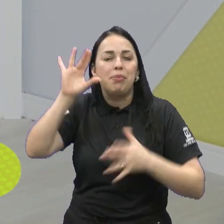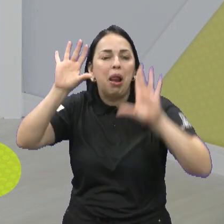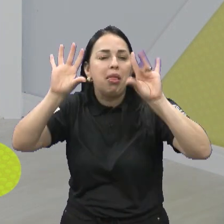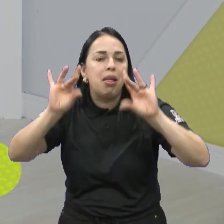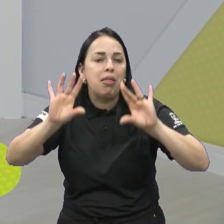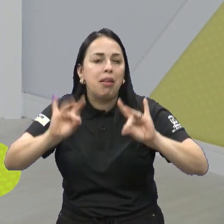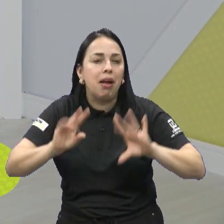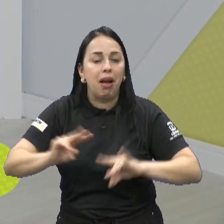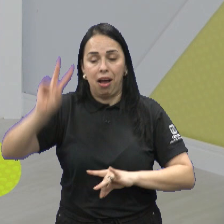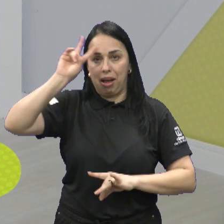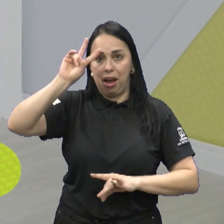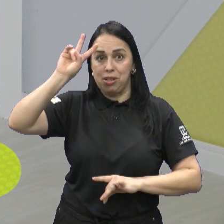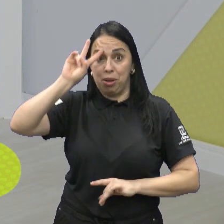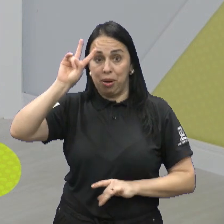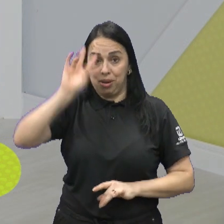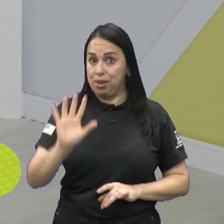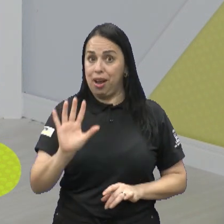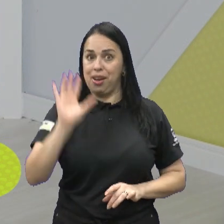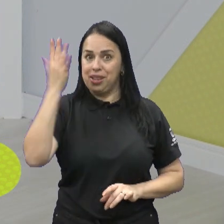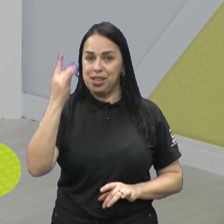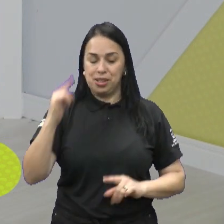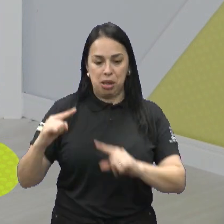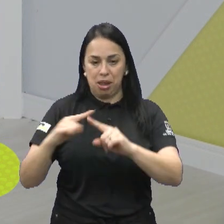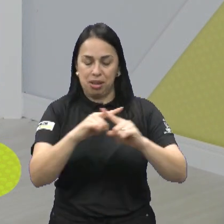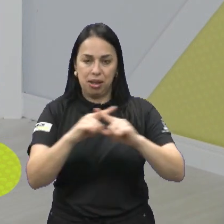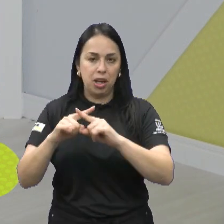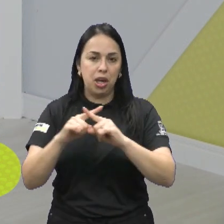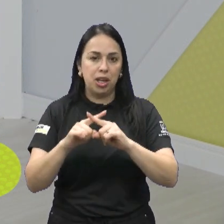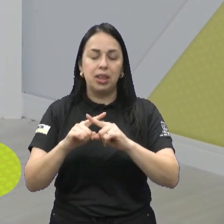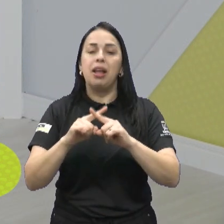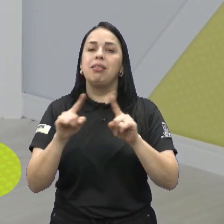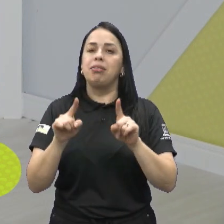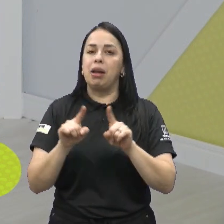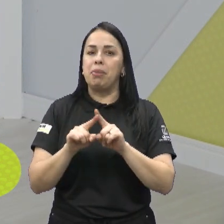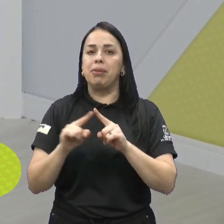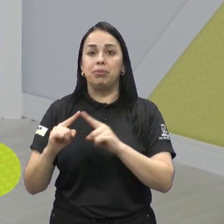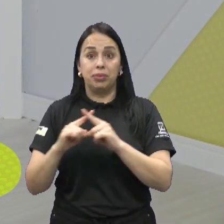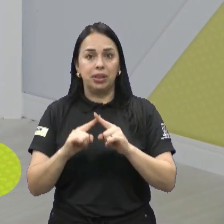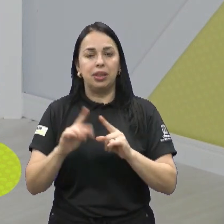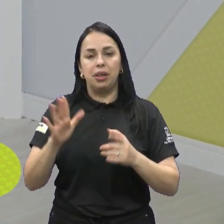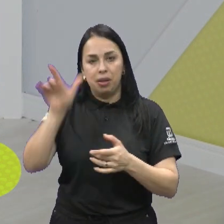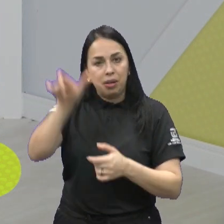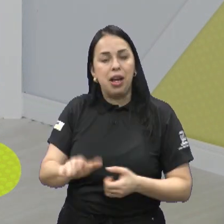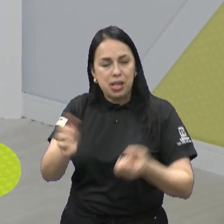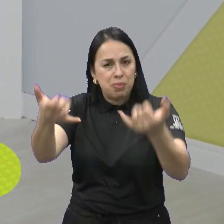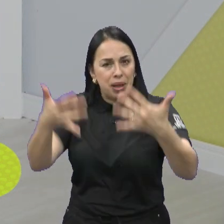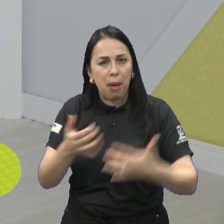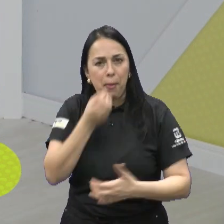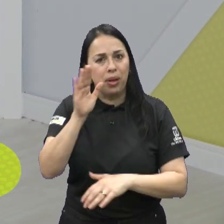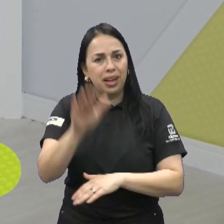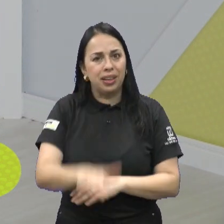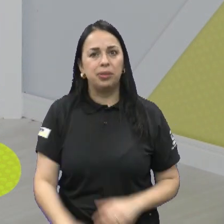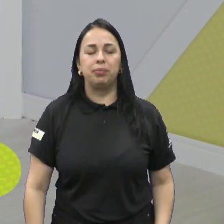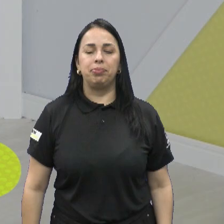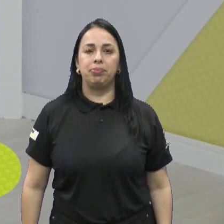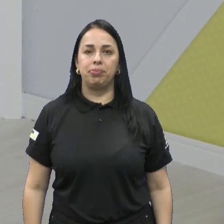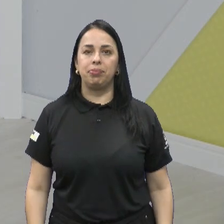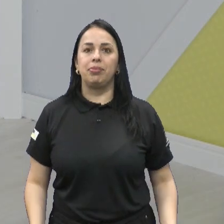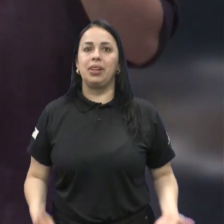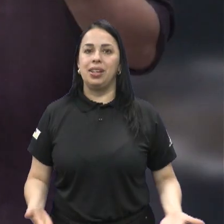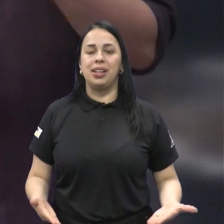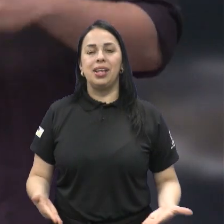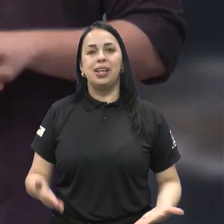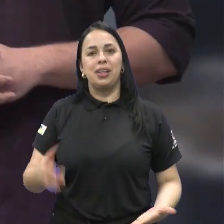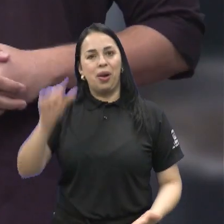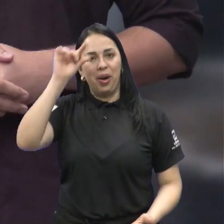história recente dos clássicos e números deste confronto. Diz aí, João Delfino, boa tarde. Salve